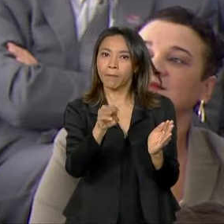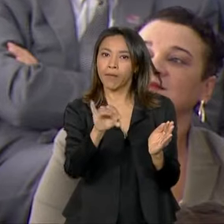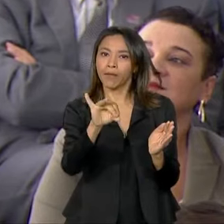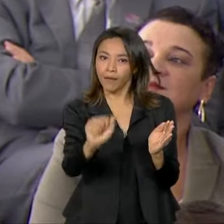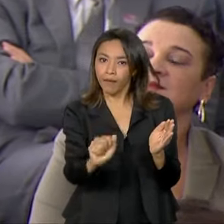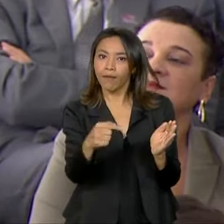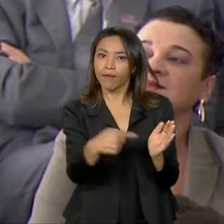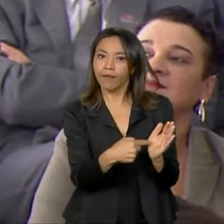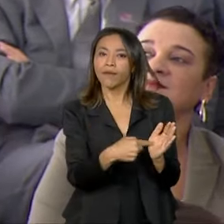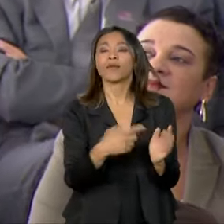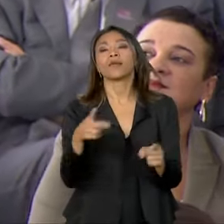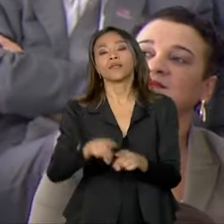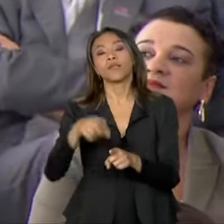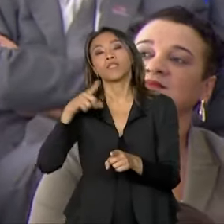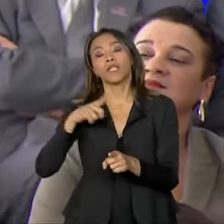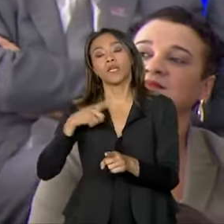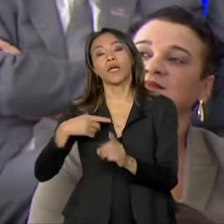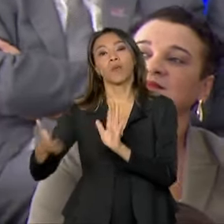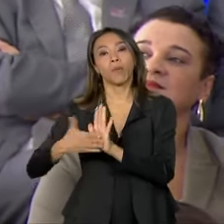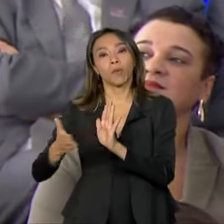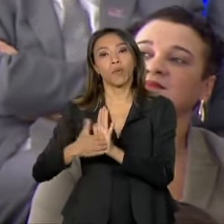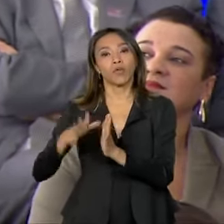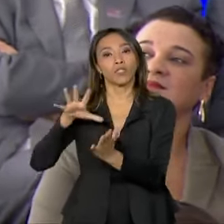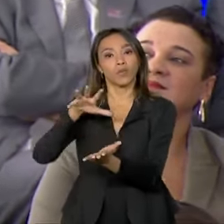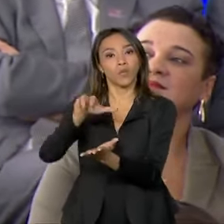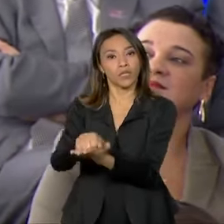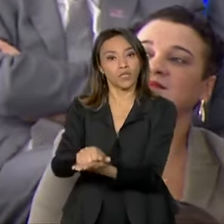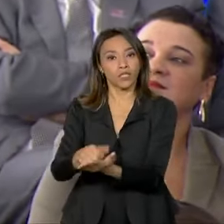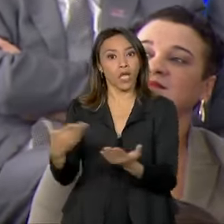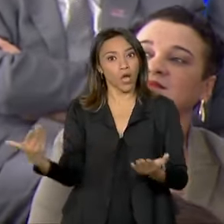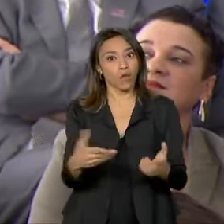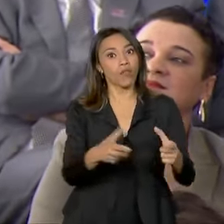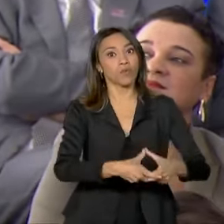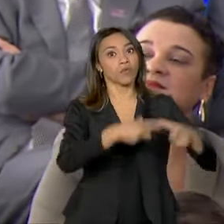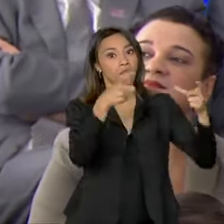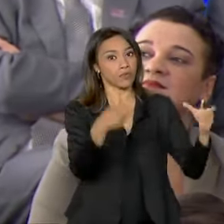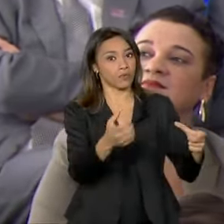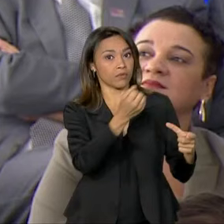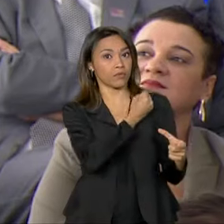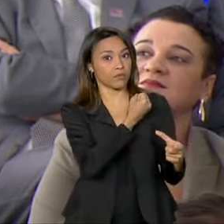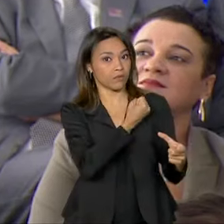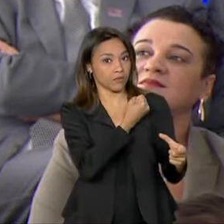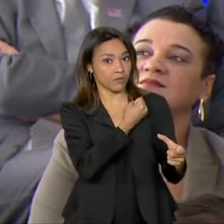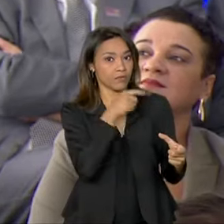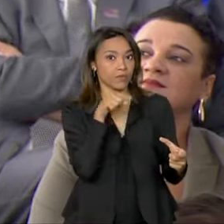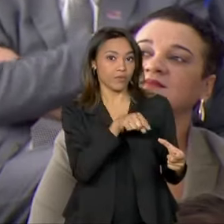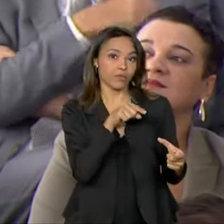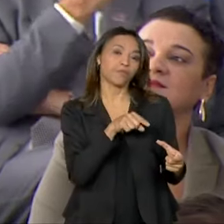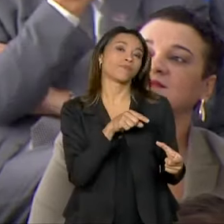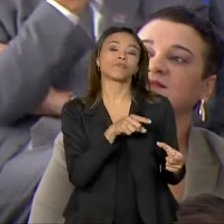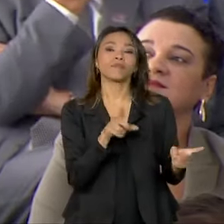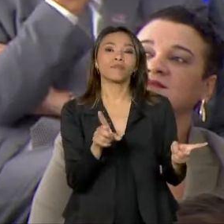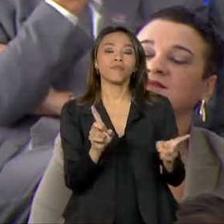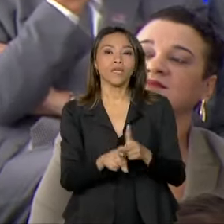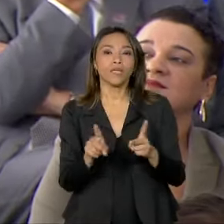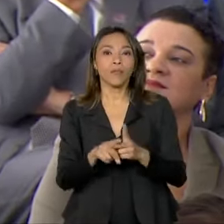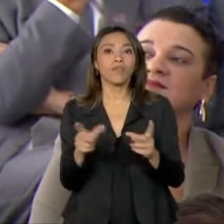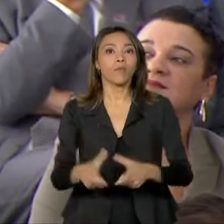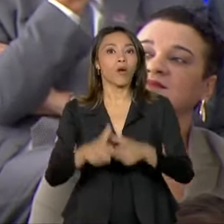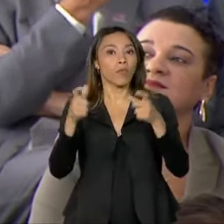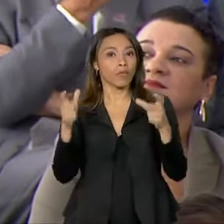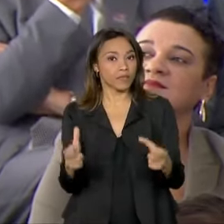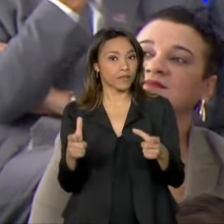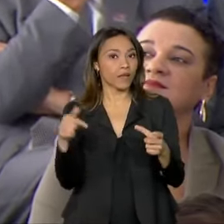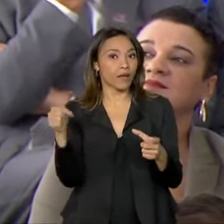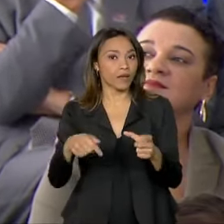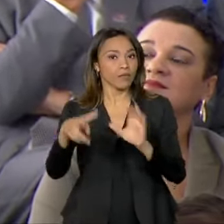cadastro do CAD. Então, nós agora resolvemos aumentar e colocar a linha de corte no cadastro do CAD e